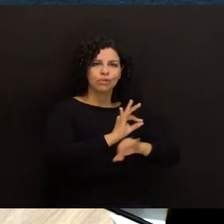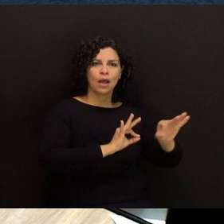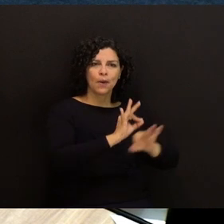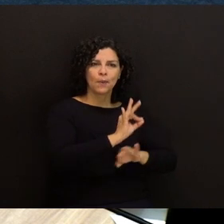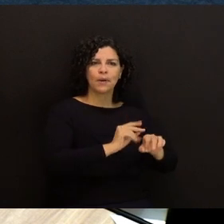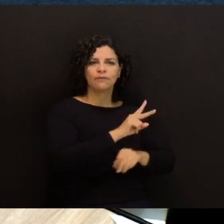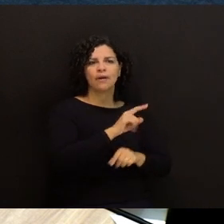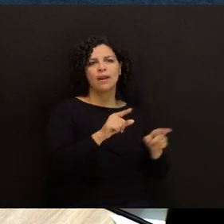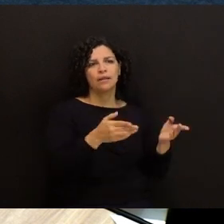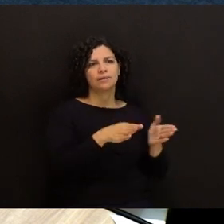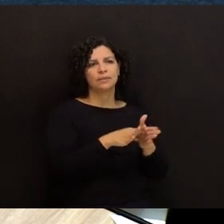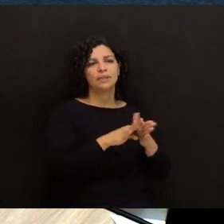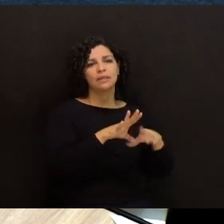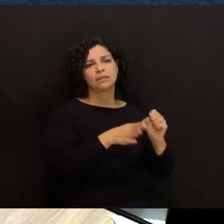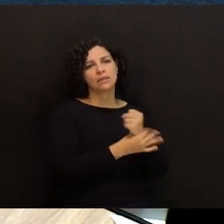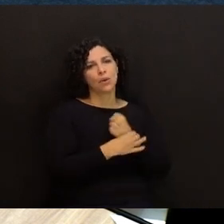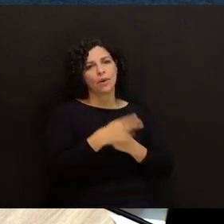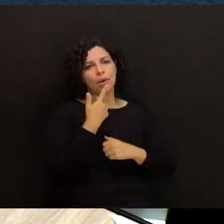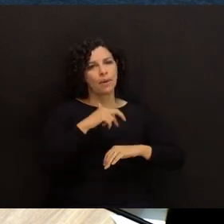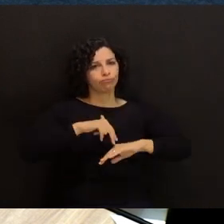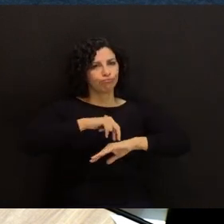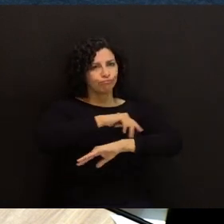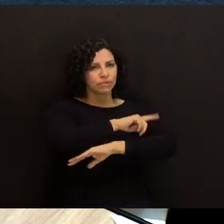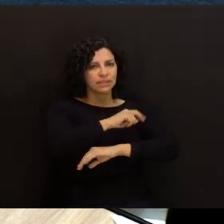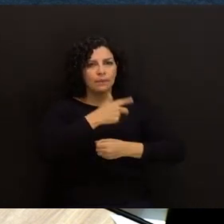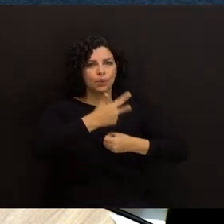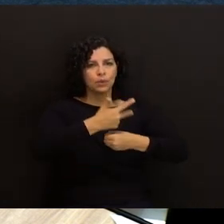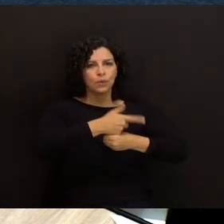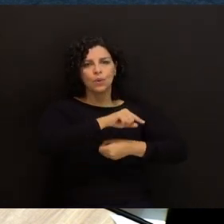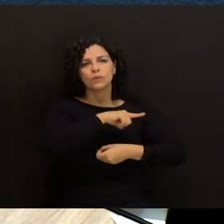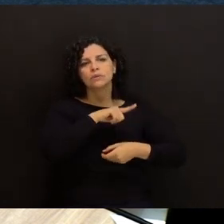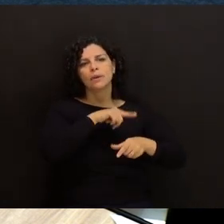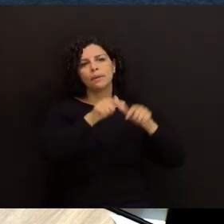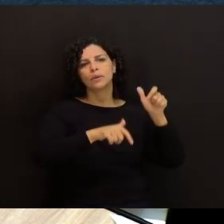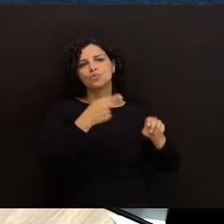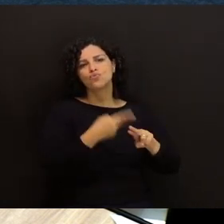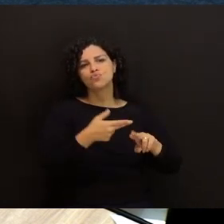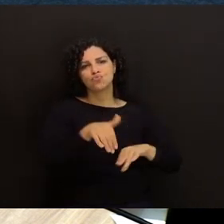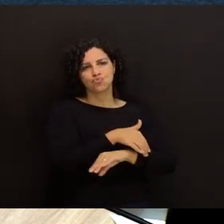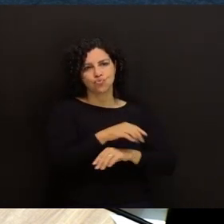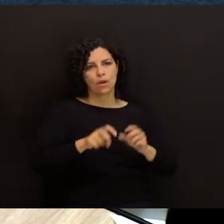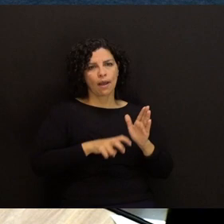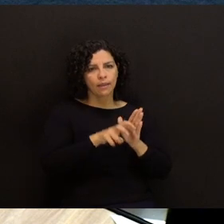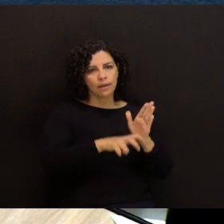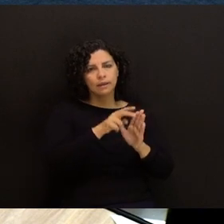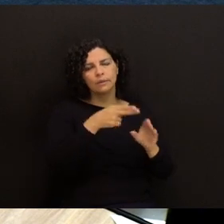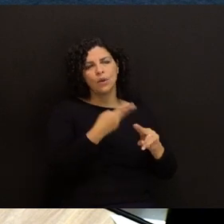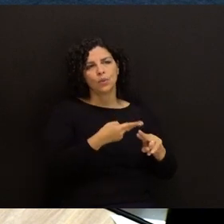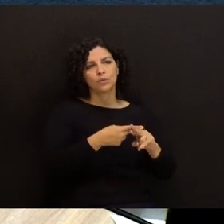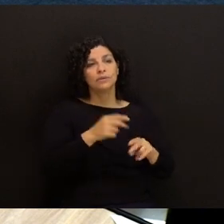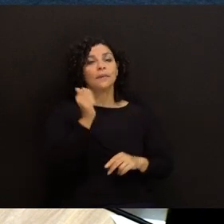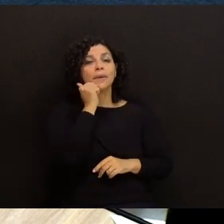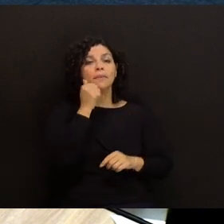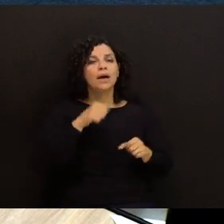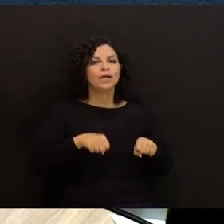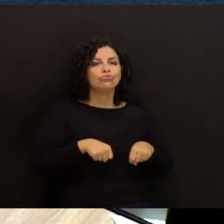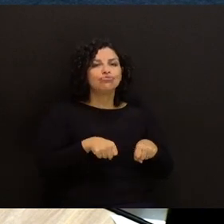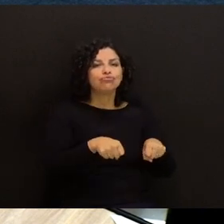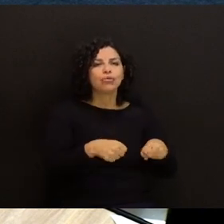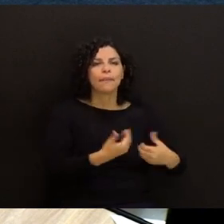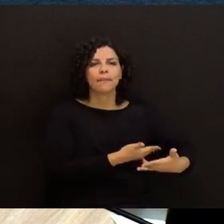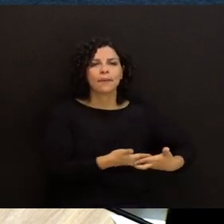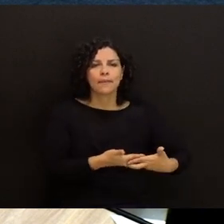essa obra ali trazendo mais segurança ao pedestre ao idoso as pessoas que são cadeirantes as mamães têm caindo de bebê